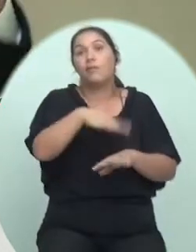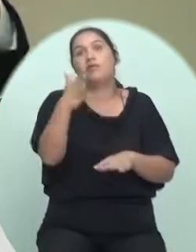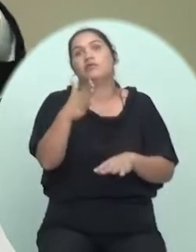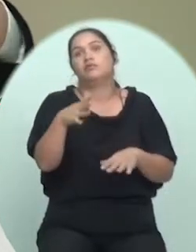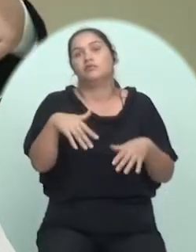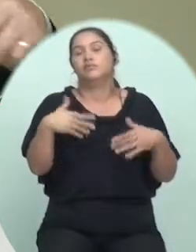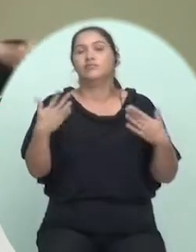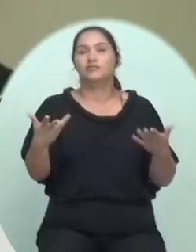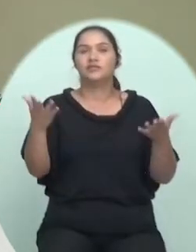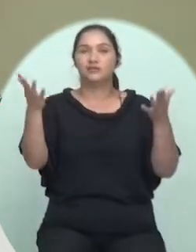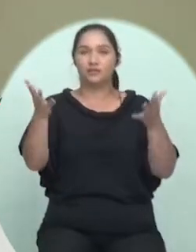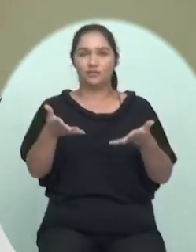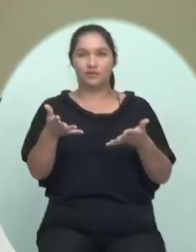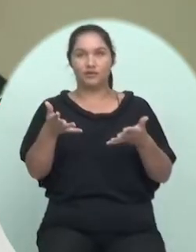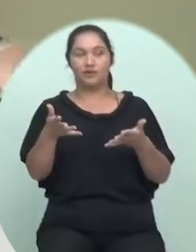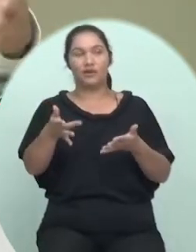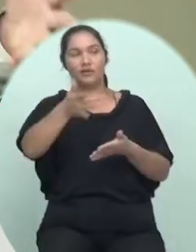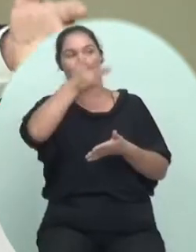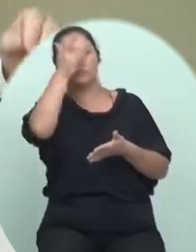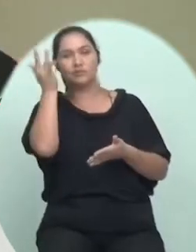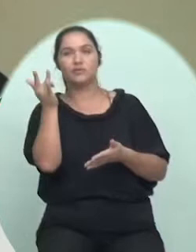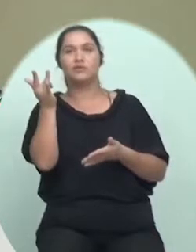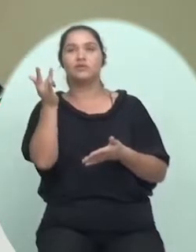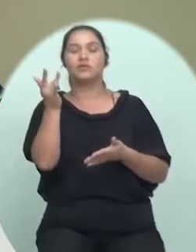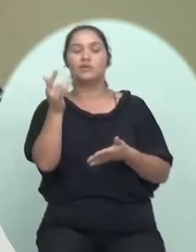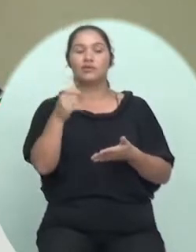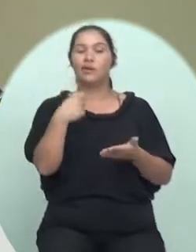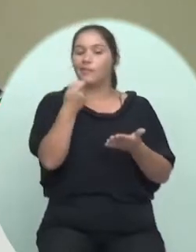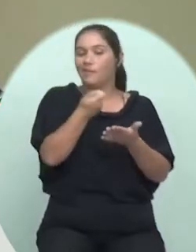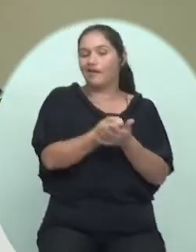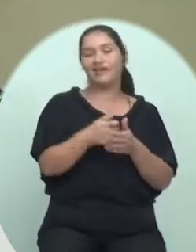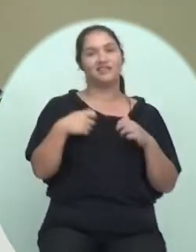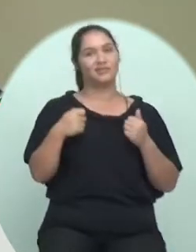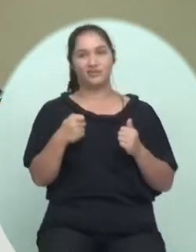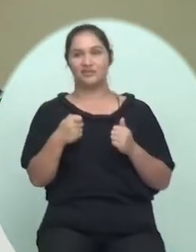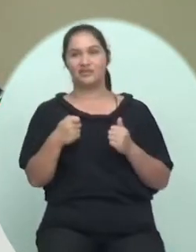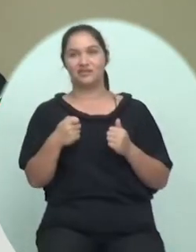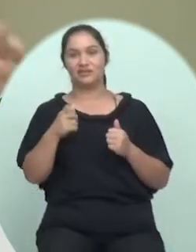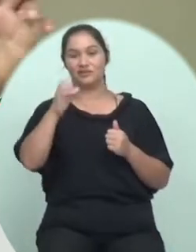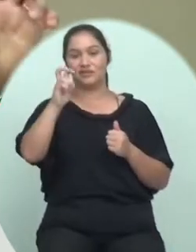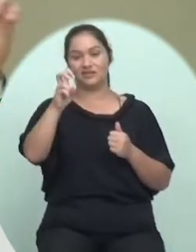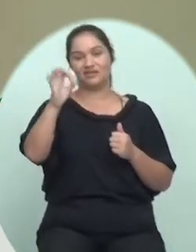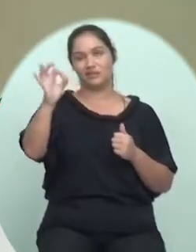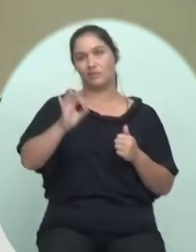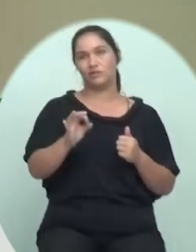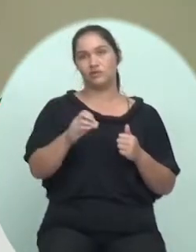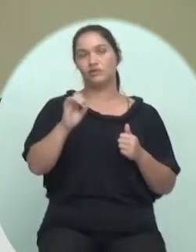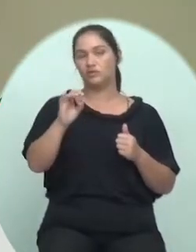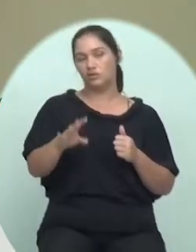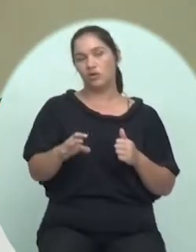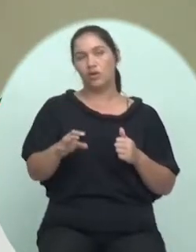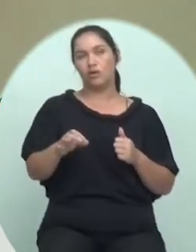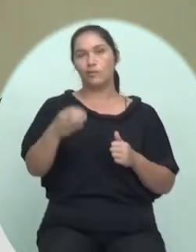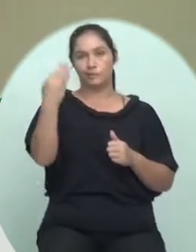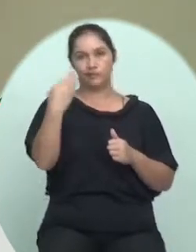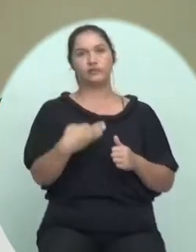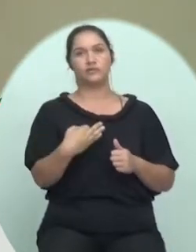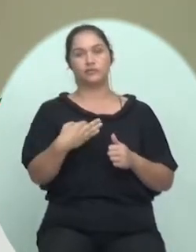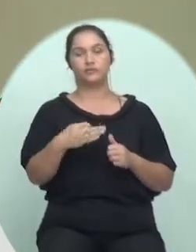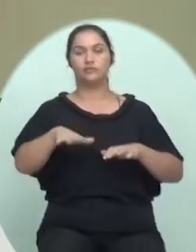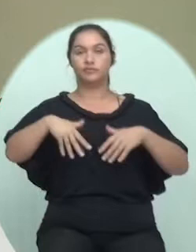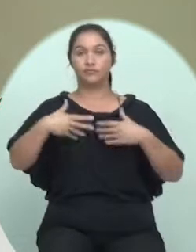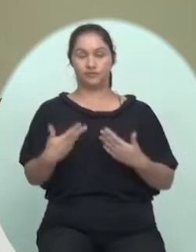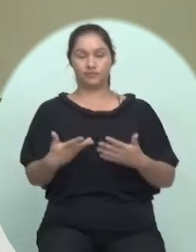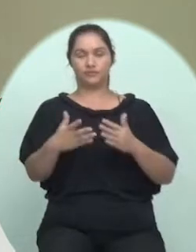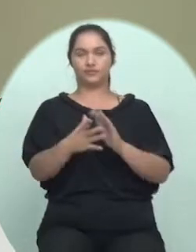vai sobrar mais dinheirinho no bolso das pessoas para aquele... pro arroz, pro feijão, né? Isso dá muito mais do que se imagina, né? Eu até